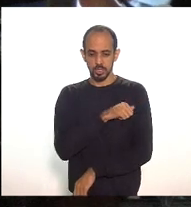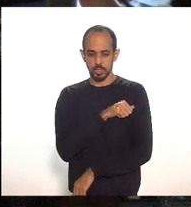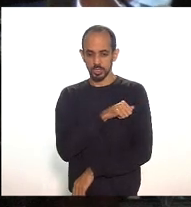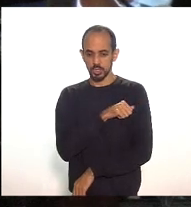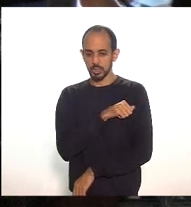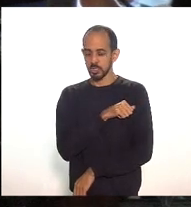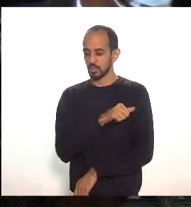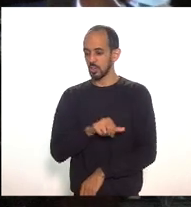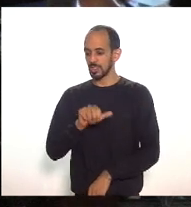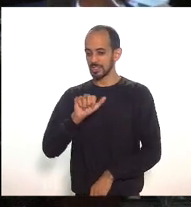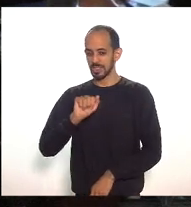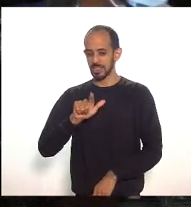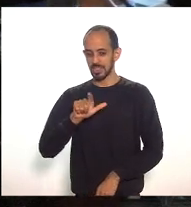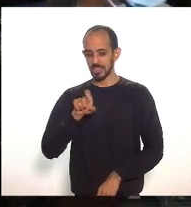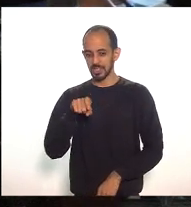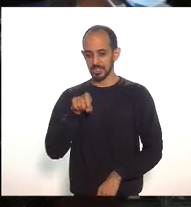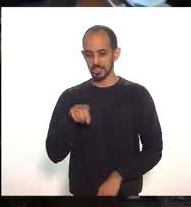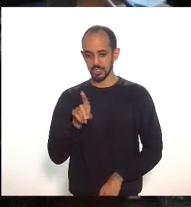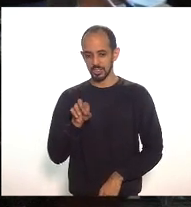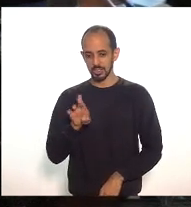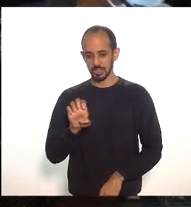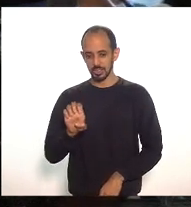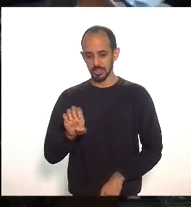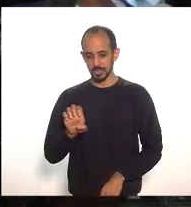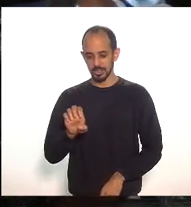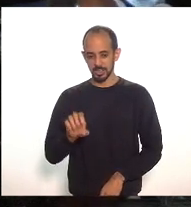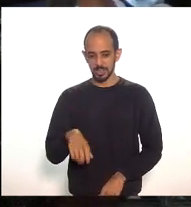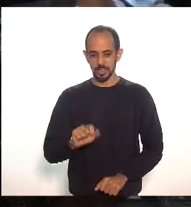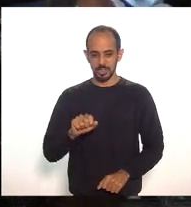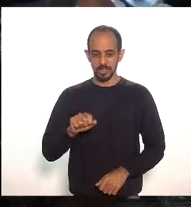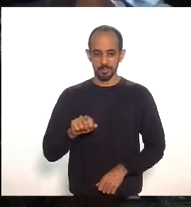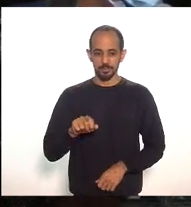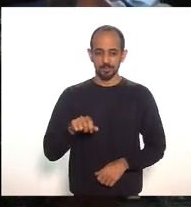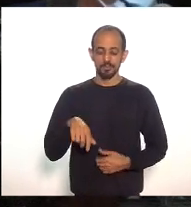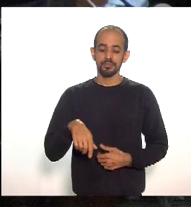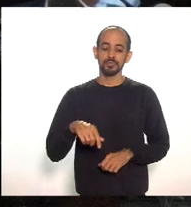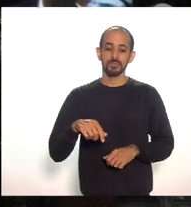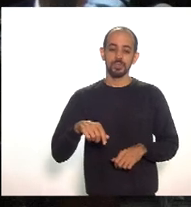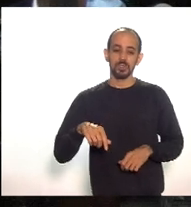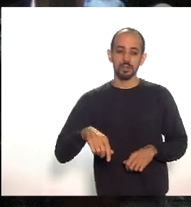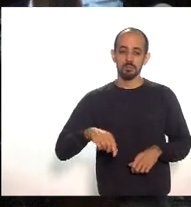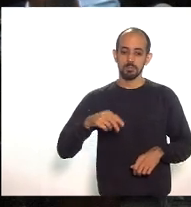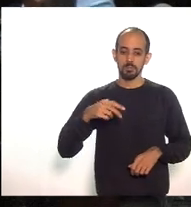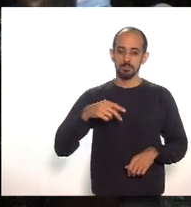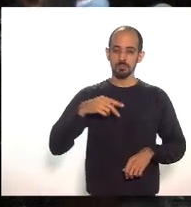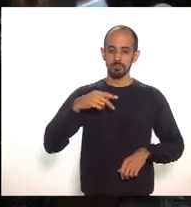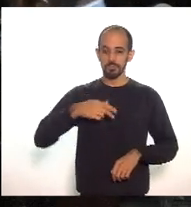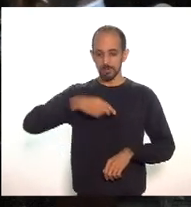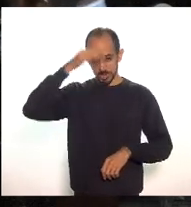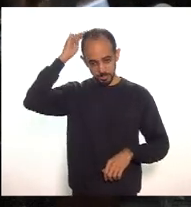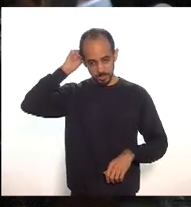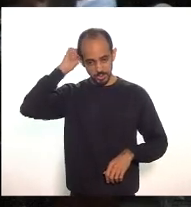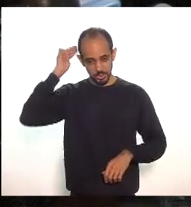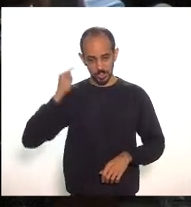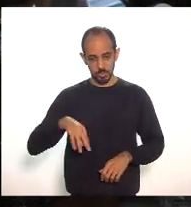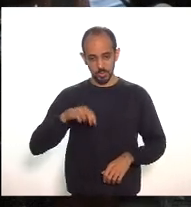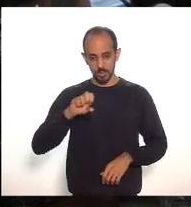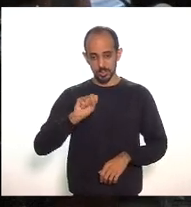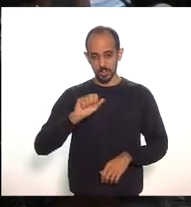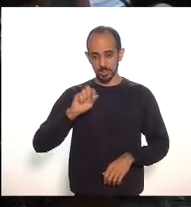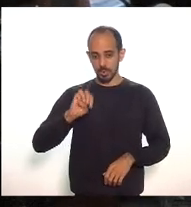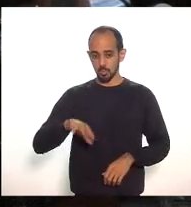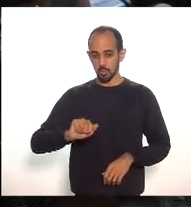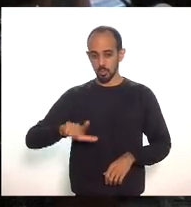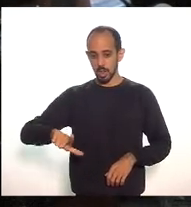Alexandre kinock Gustavo Smith Alexandre Freitas Márcio Pacheco Samuel Malafaia